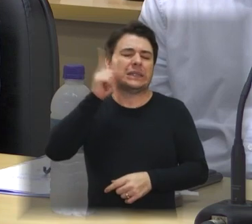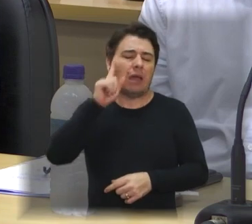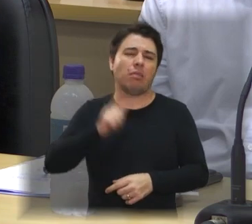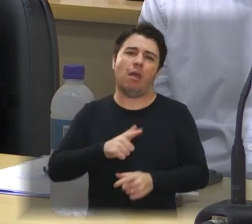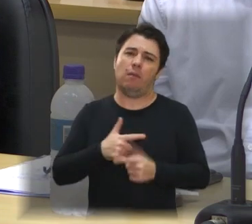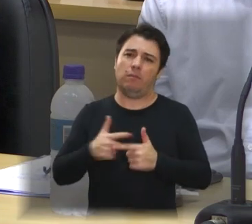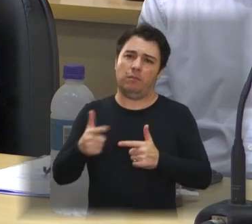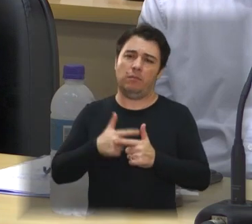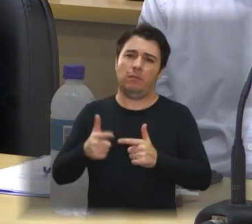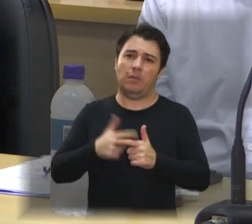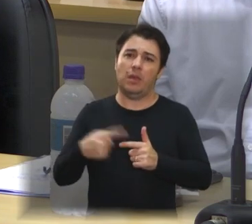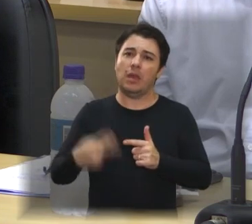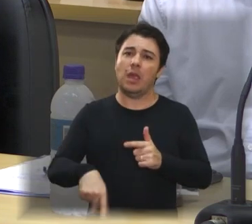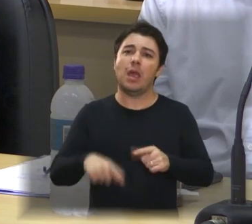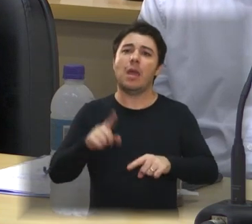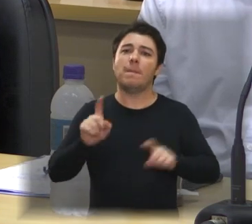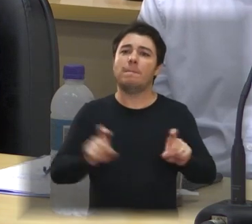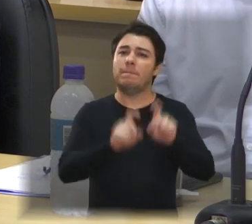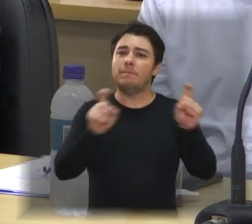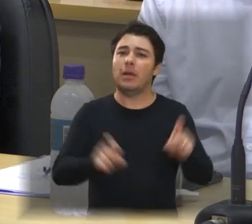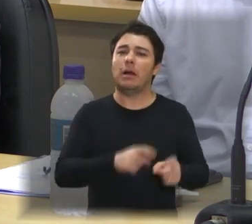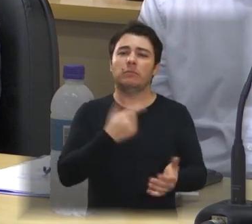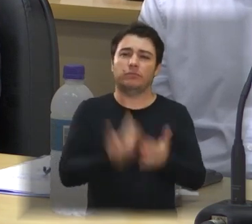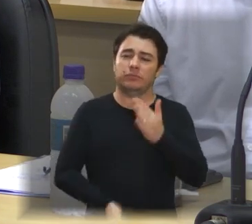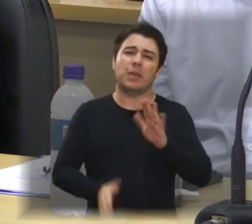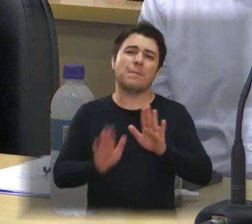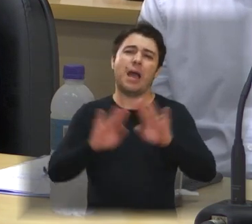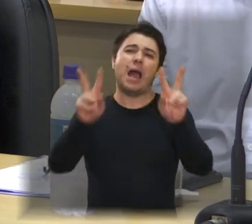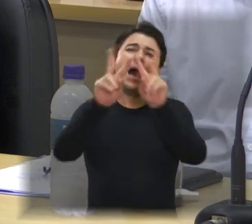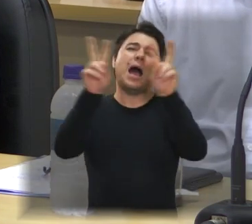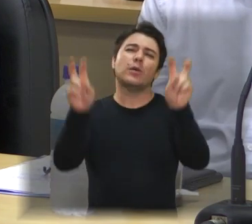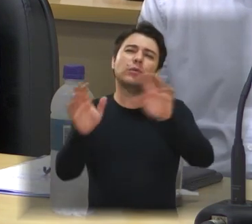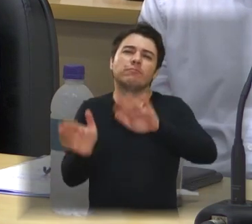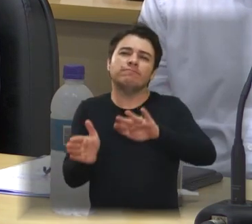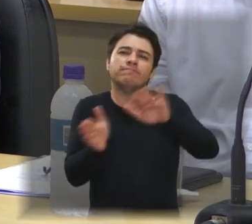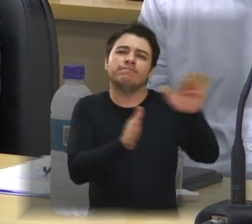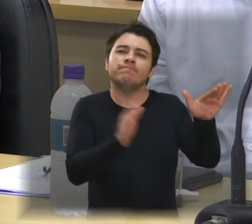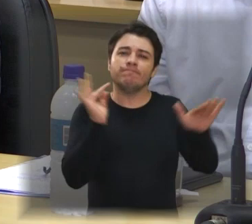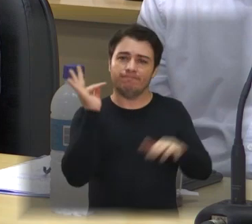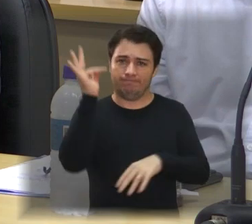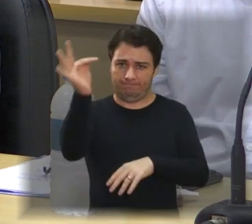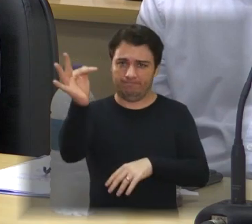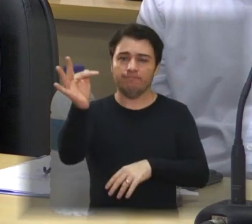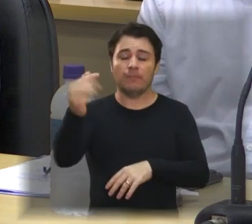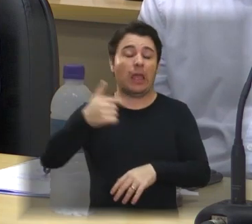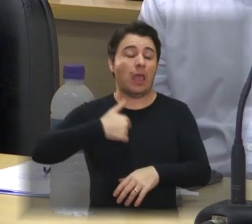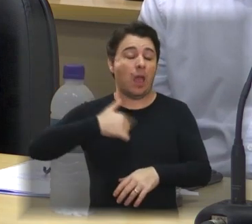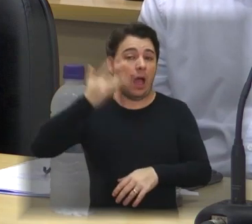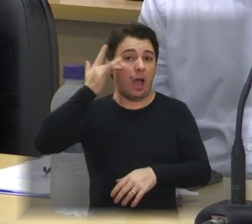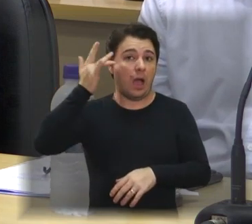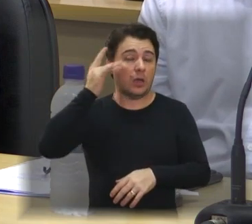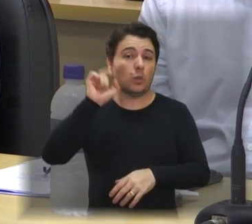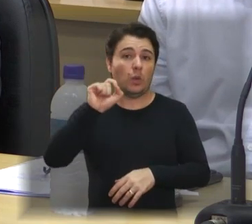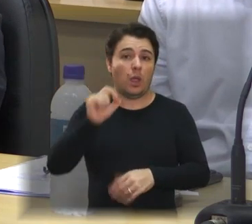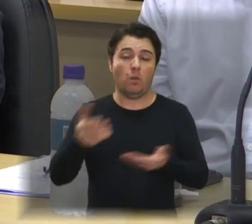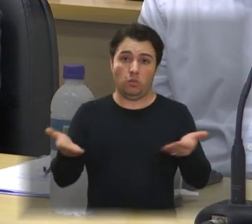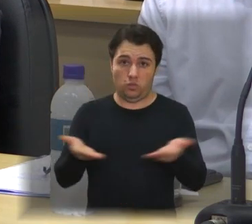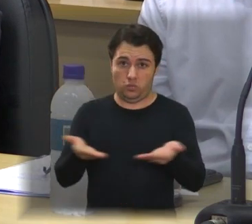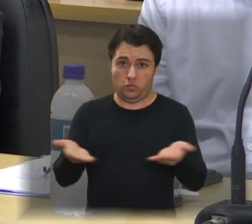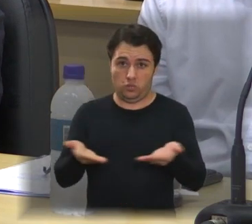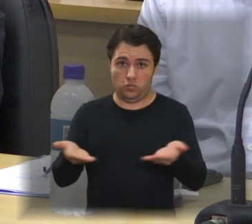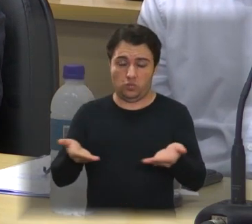funcionamento de alguns equipamentos mas é um assunto que Deixaremos para outro momento acredito ainda que essa